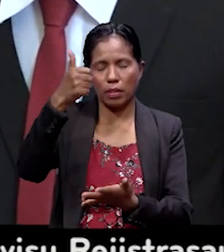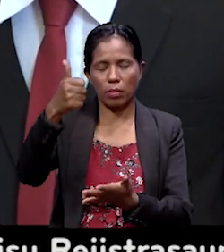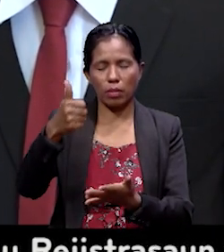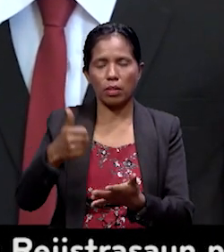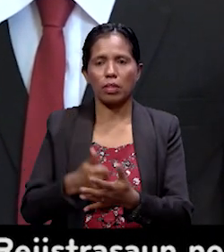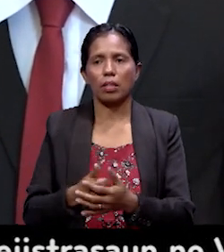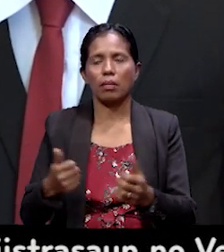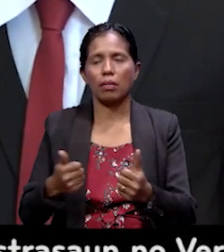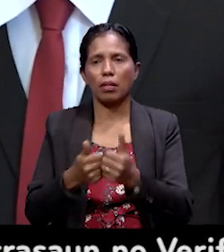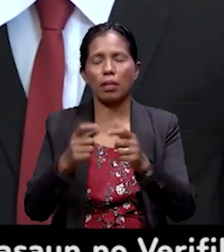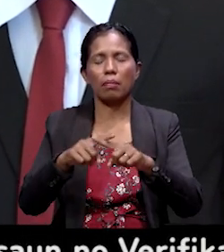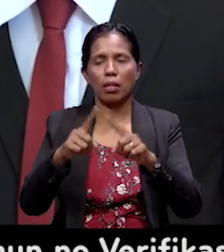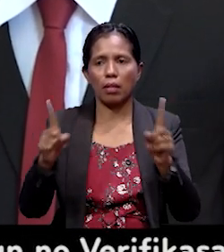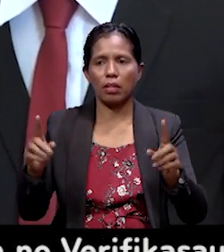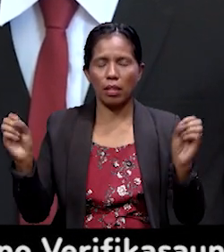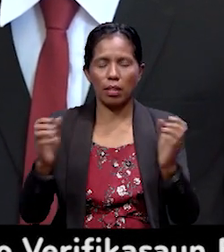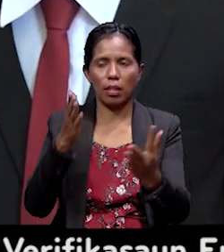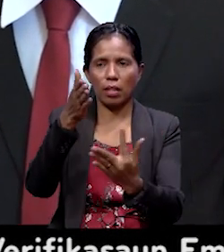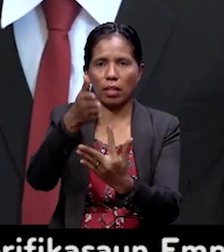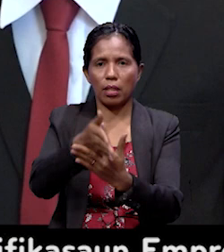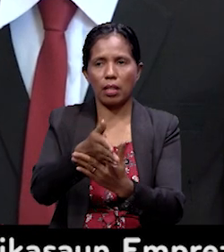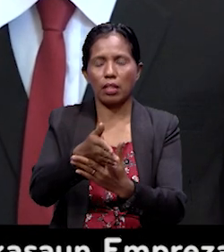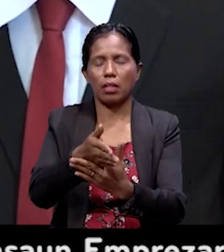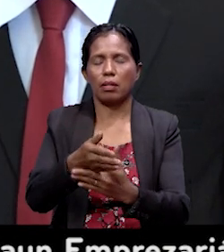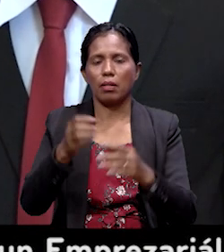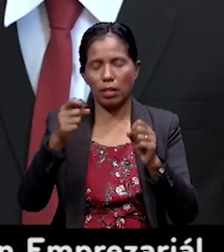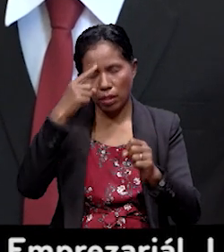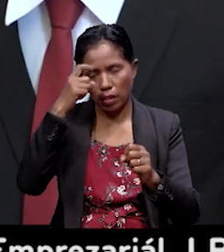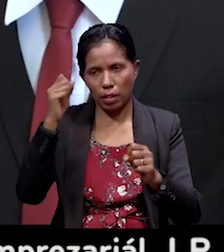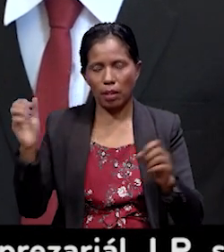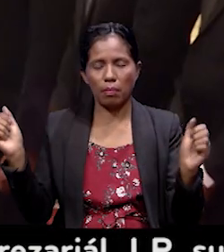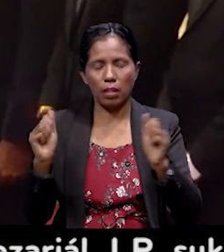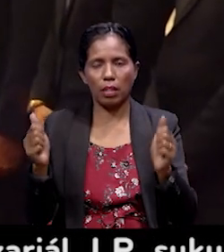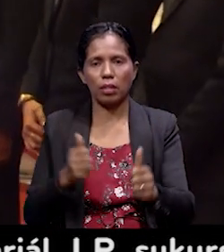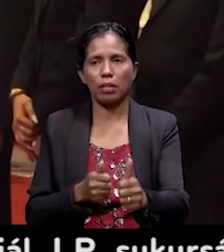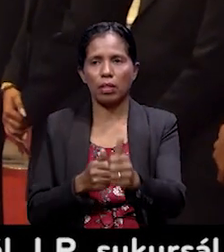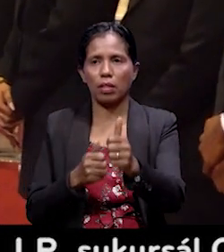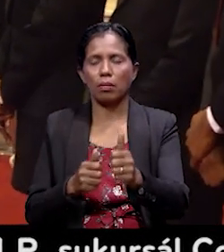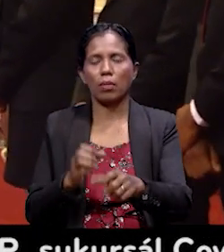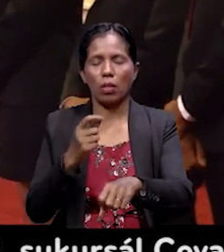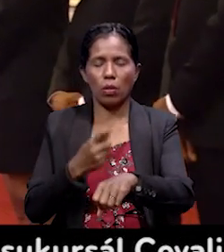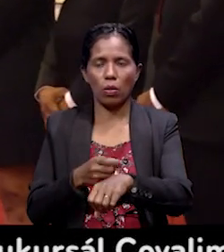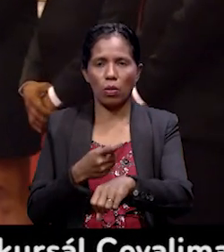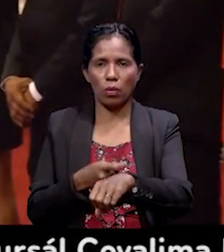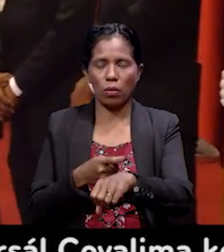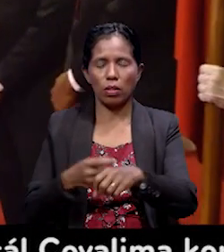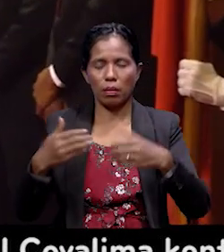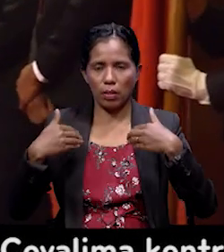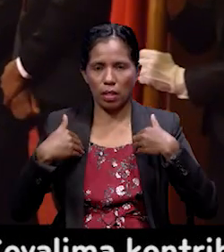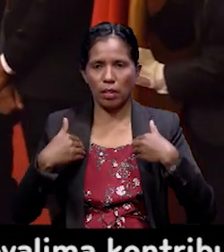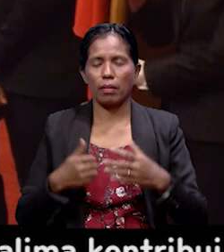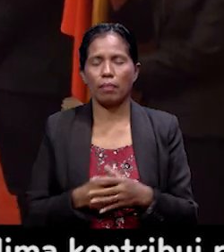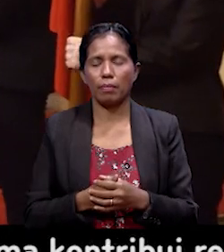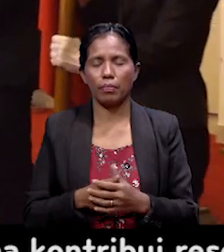competição, mas bela consegue ultrapassa ba semifinal, tamba la tuir tarzeito horas competição nebe iha.